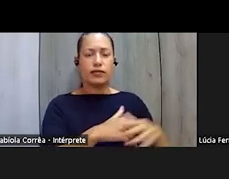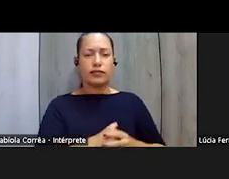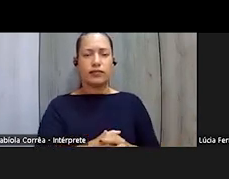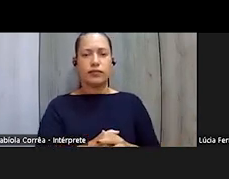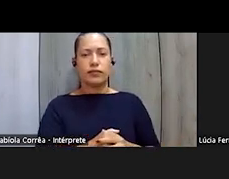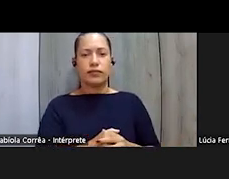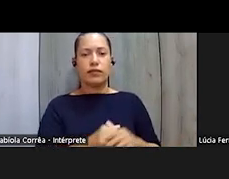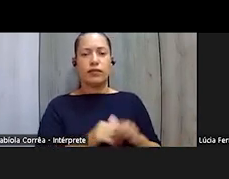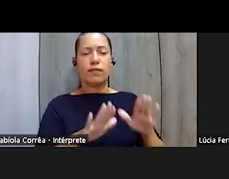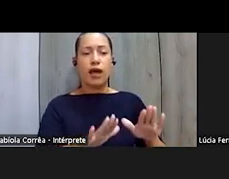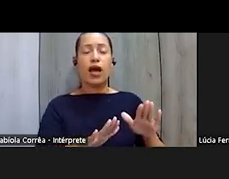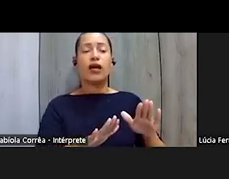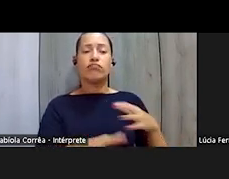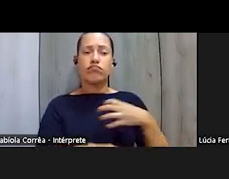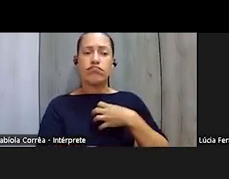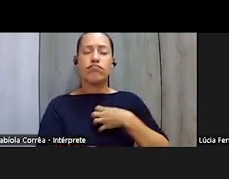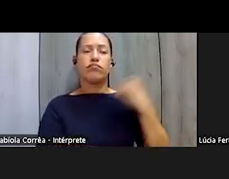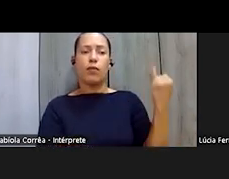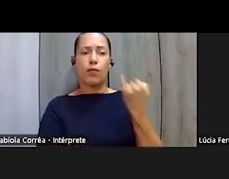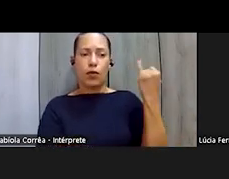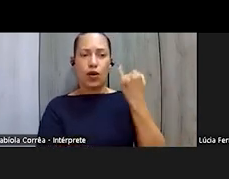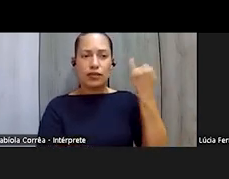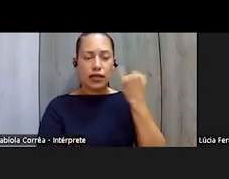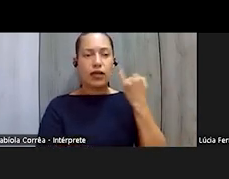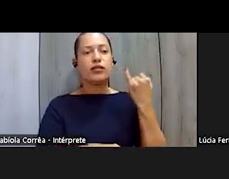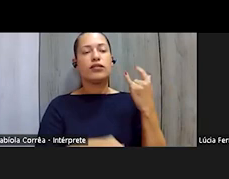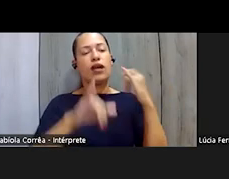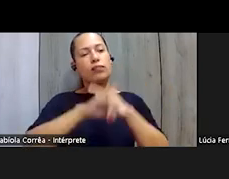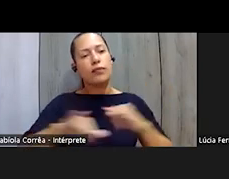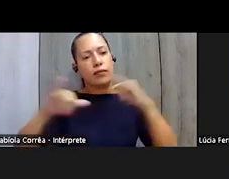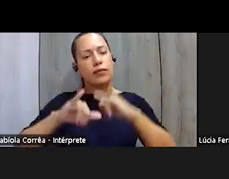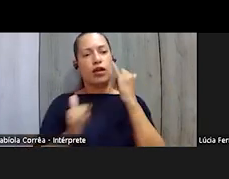muito importante a questão da difusão da informação.